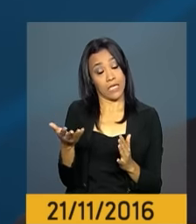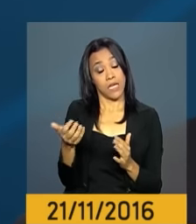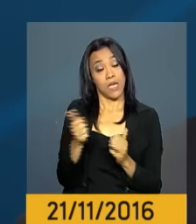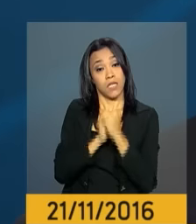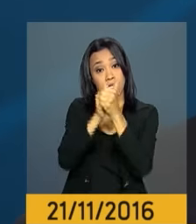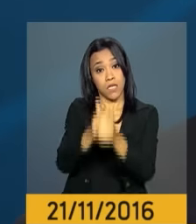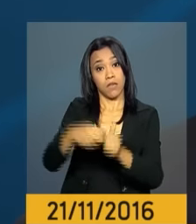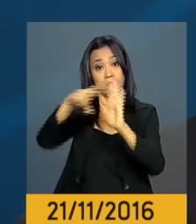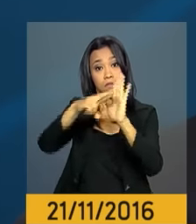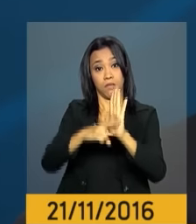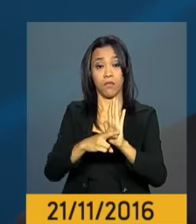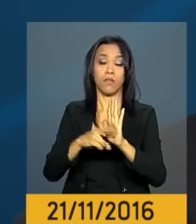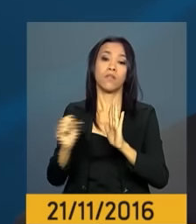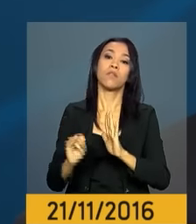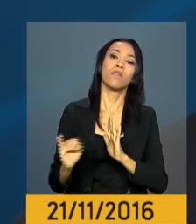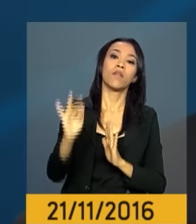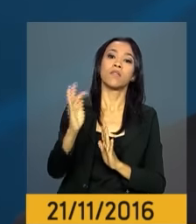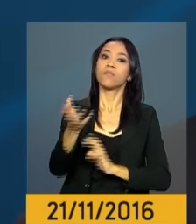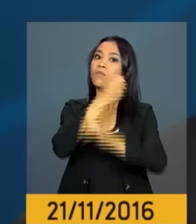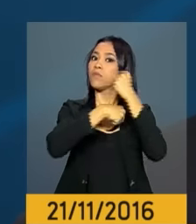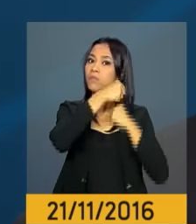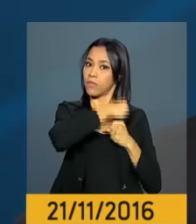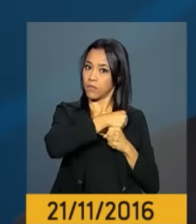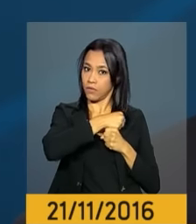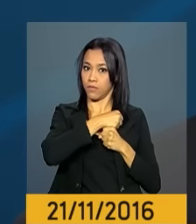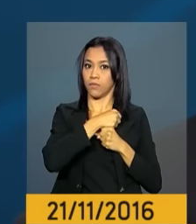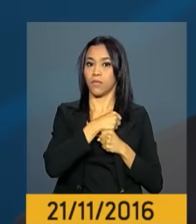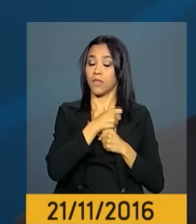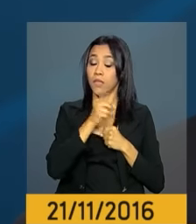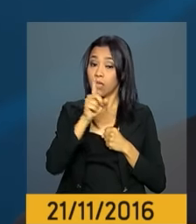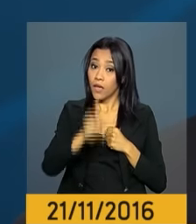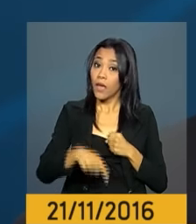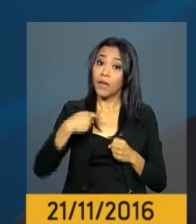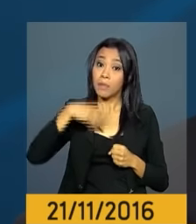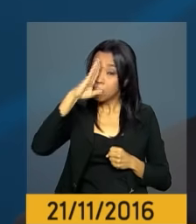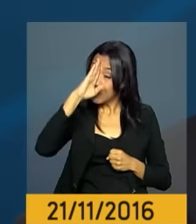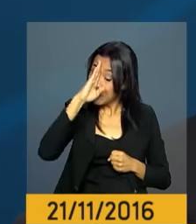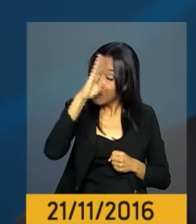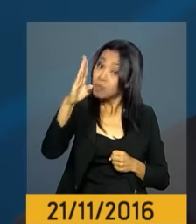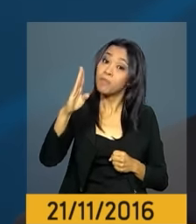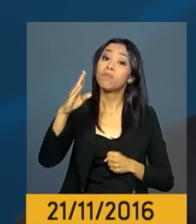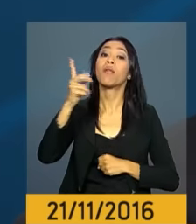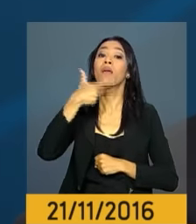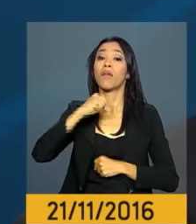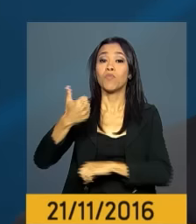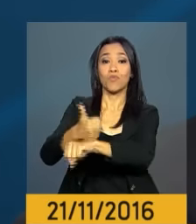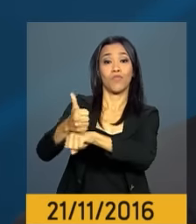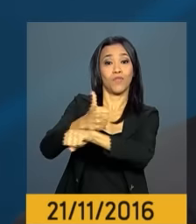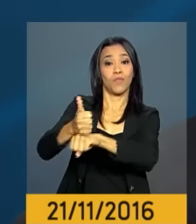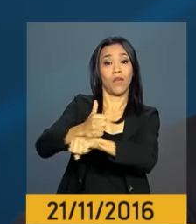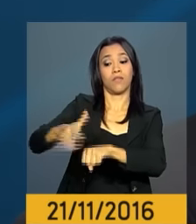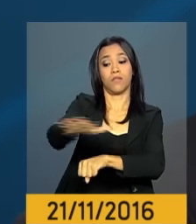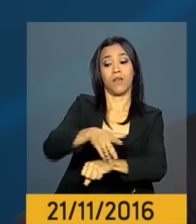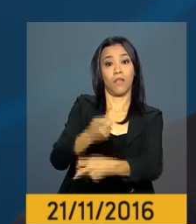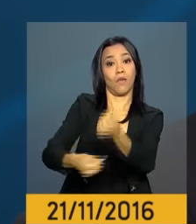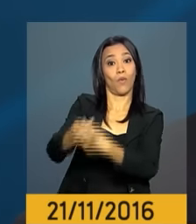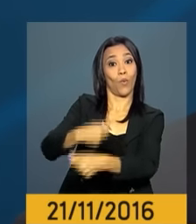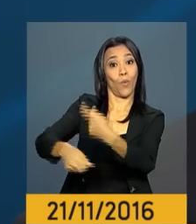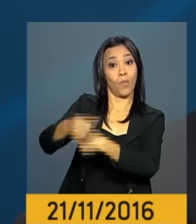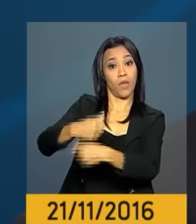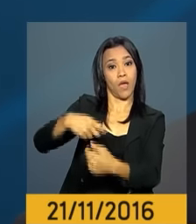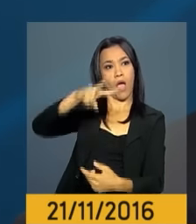trará, naturalmente, uma coisa que é fundamental para os agentes econômicos, que é previsibilidade.